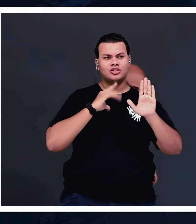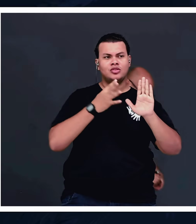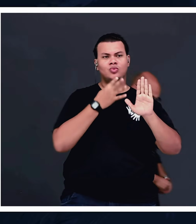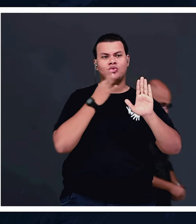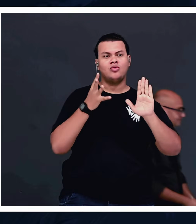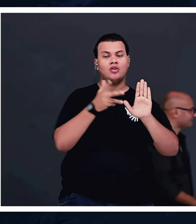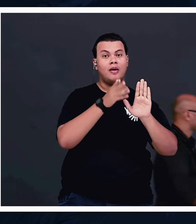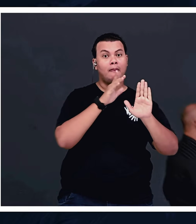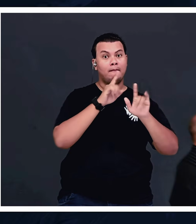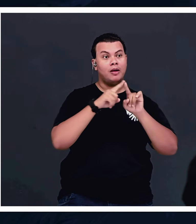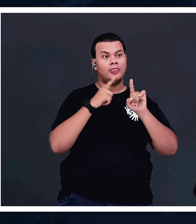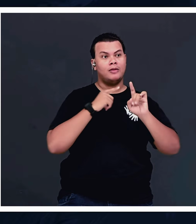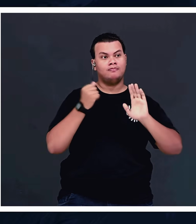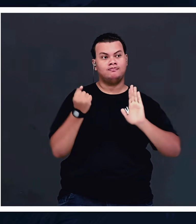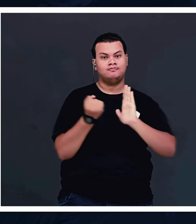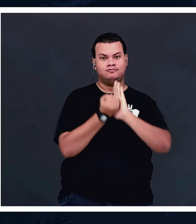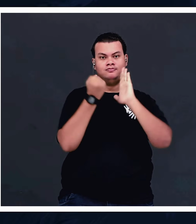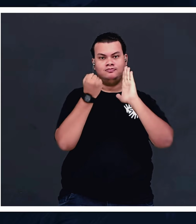significativo.